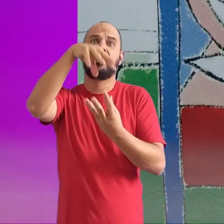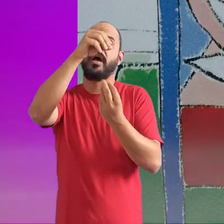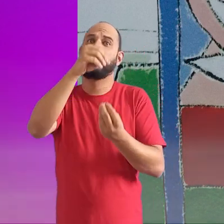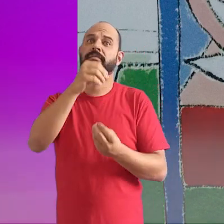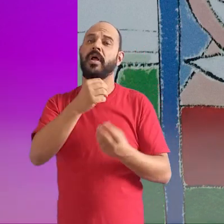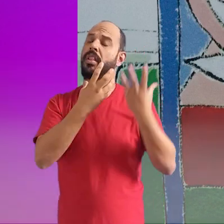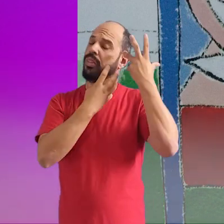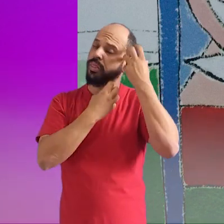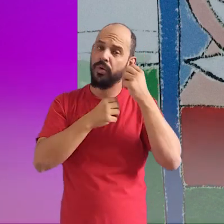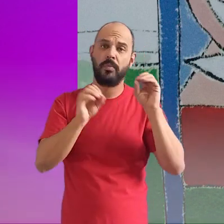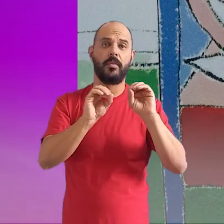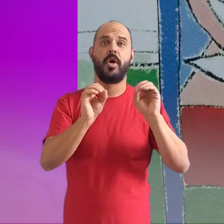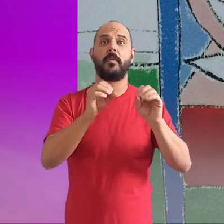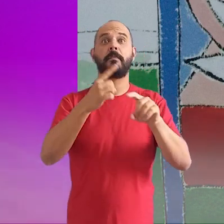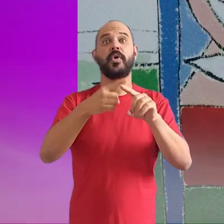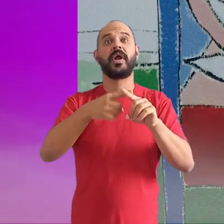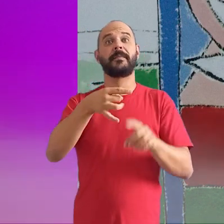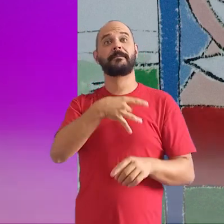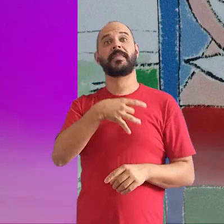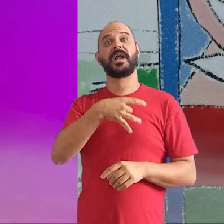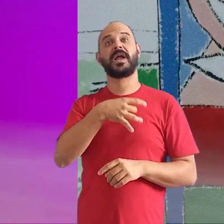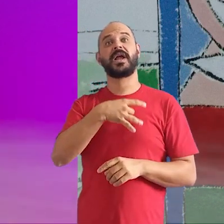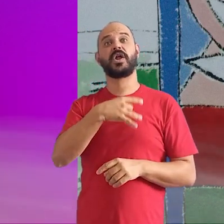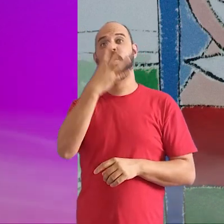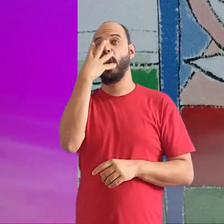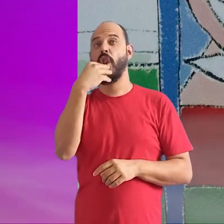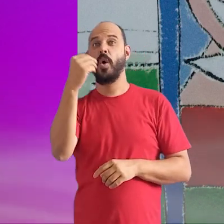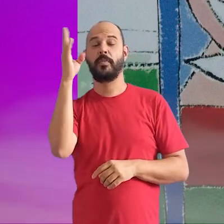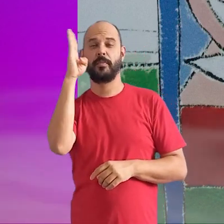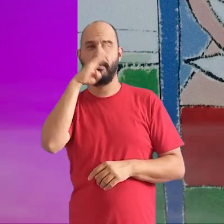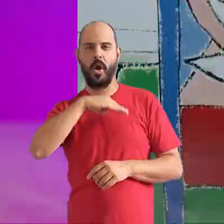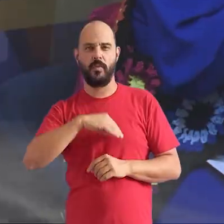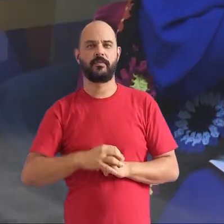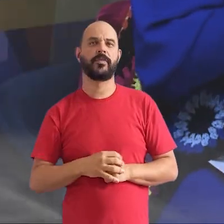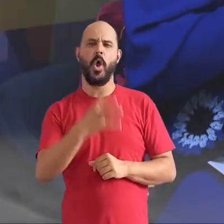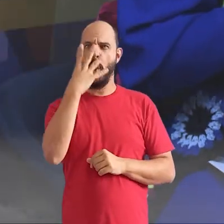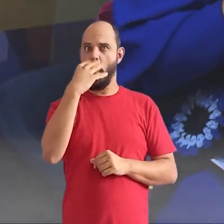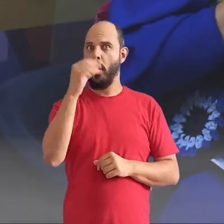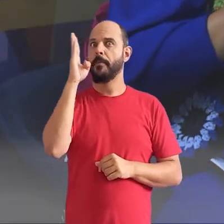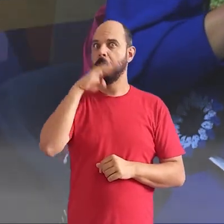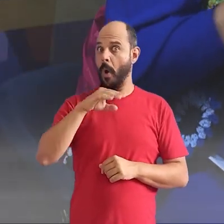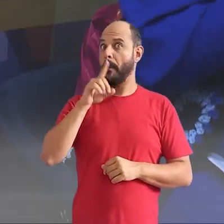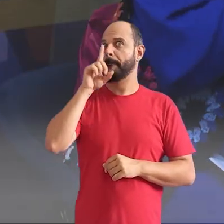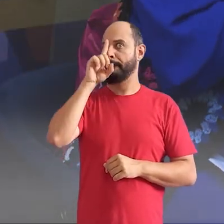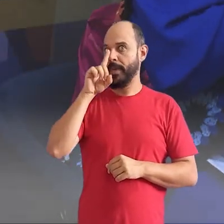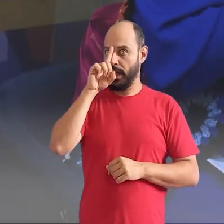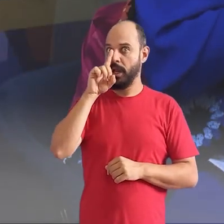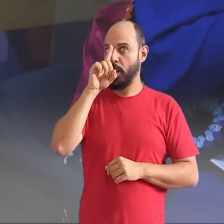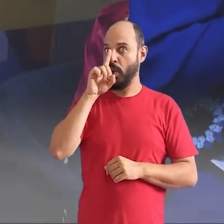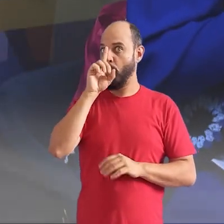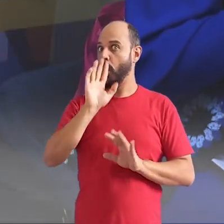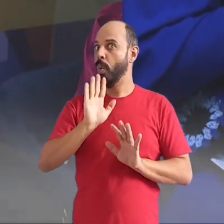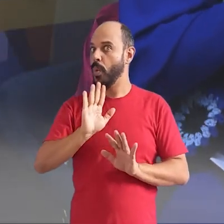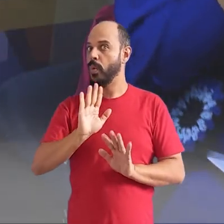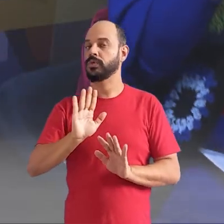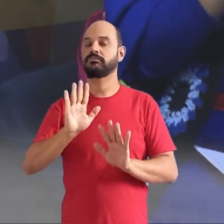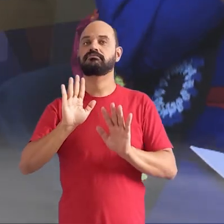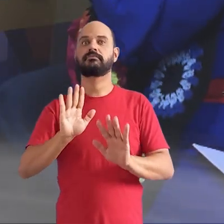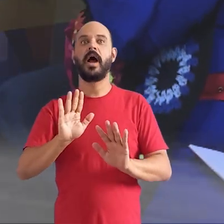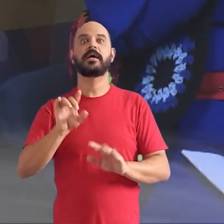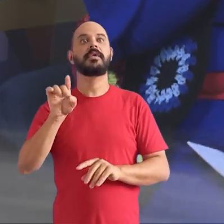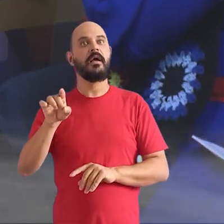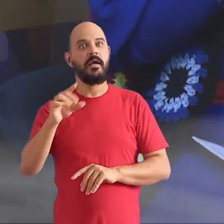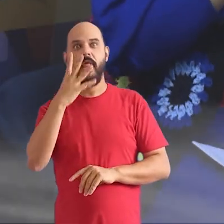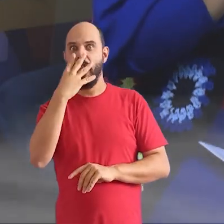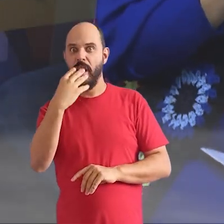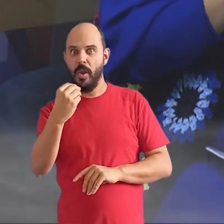pra dormir, porque tem medo do lobo mau. O lobo mau é um perigo,